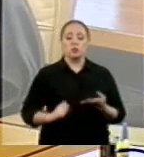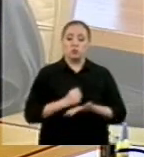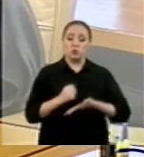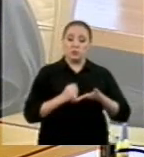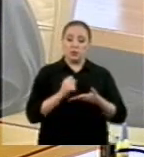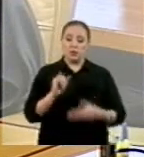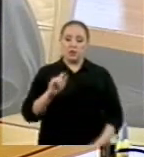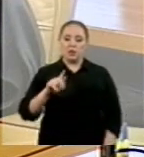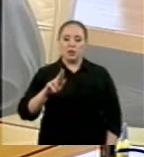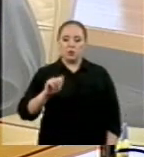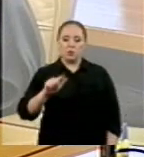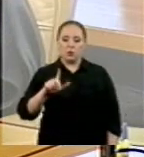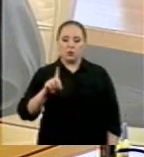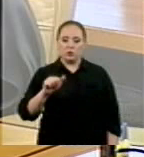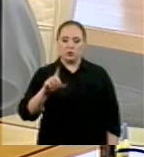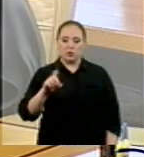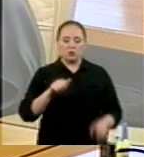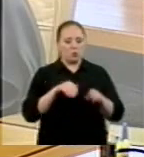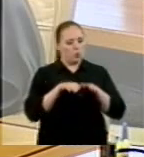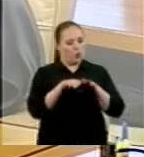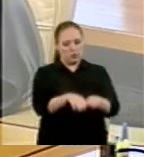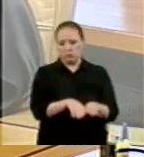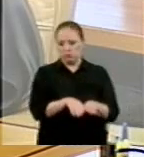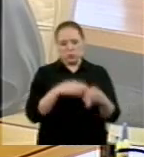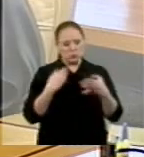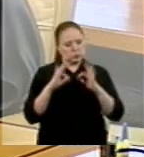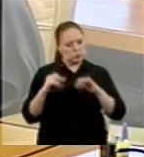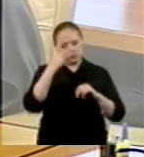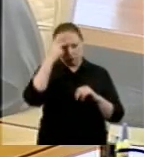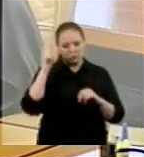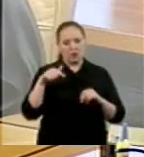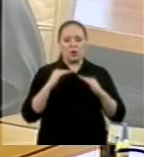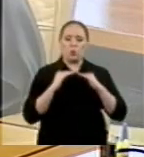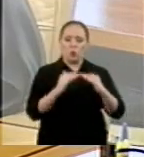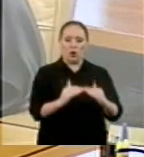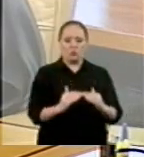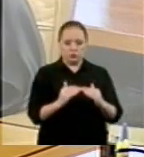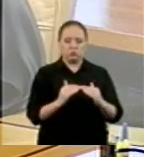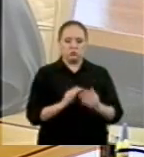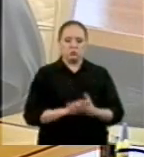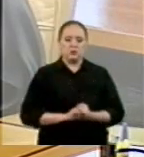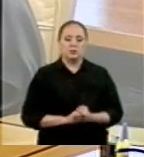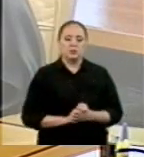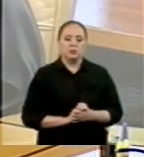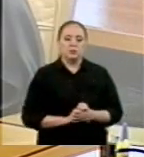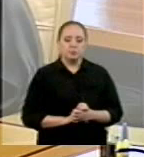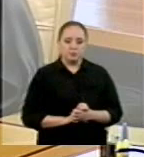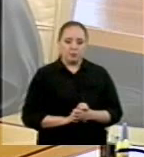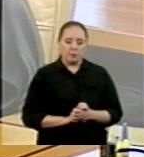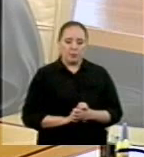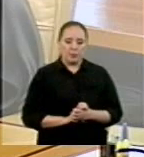igualdade, independentemente do gênero, da orientação sexual. E aqui também faço uma